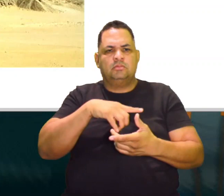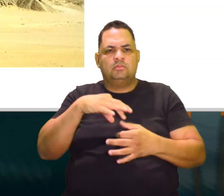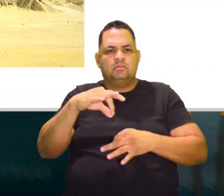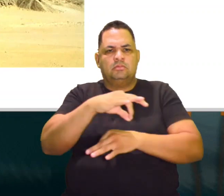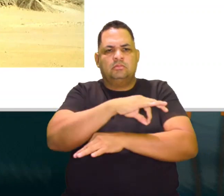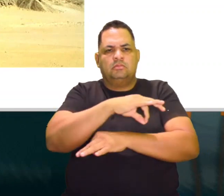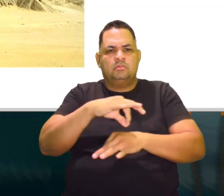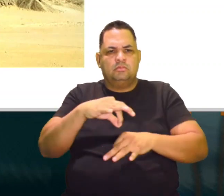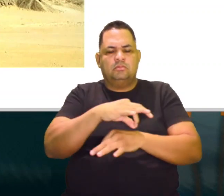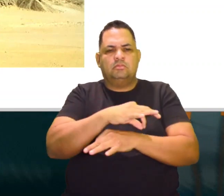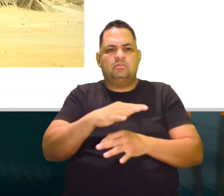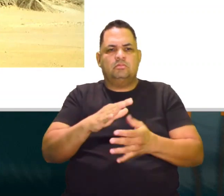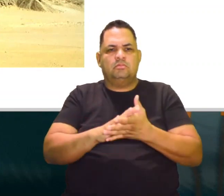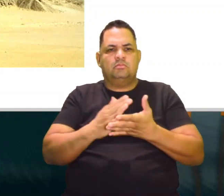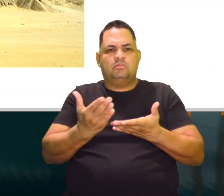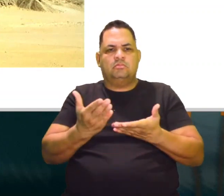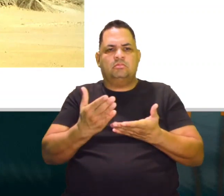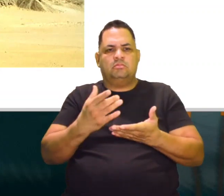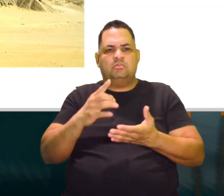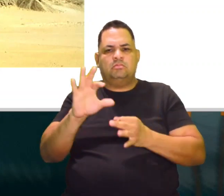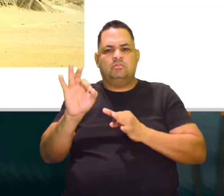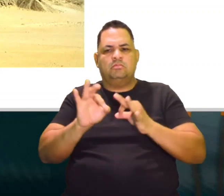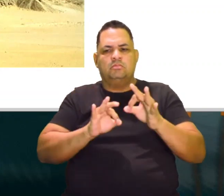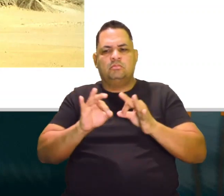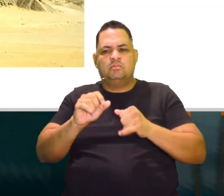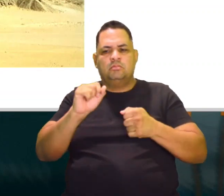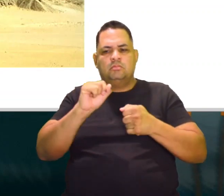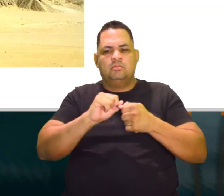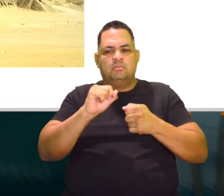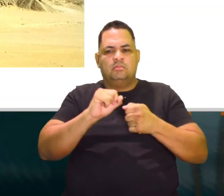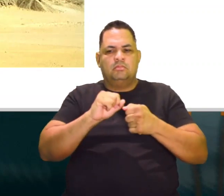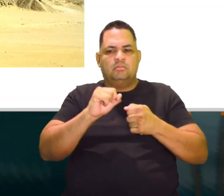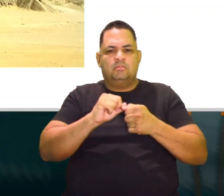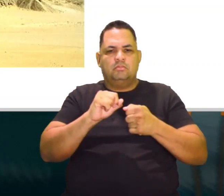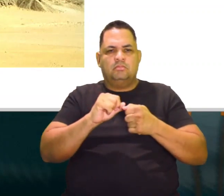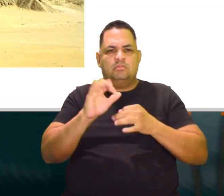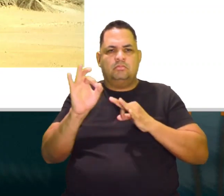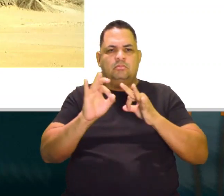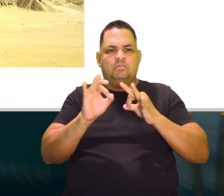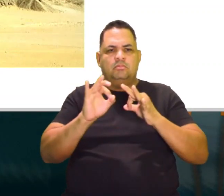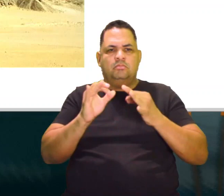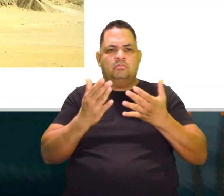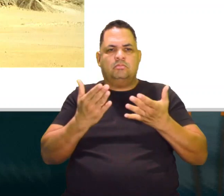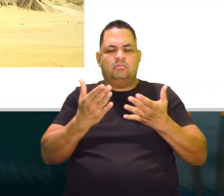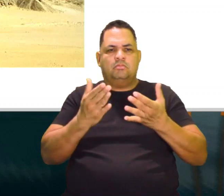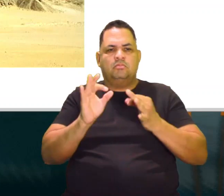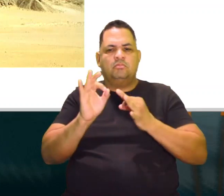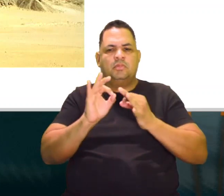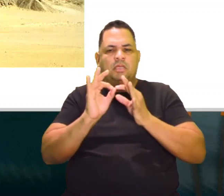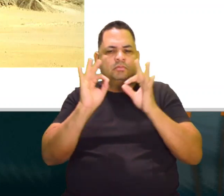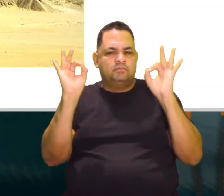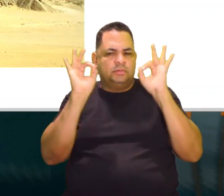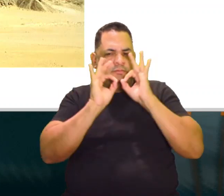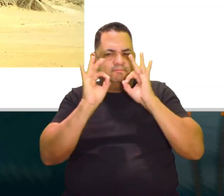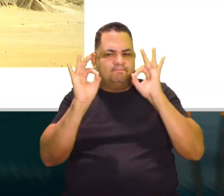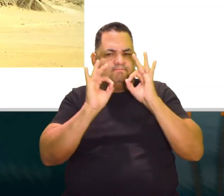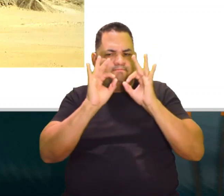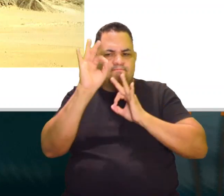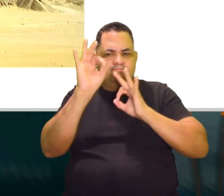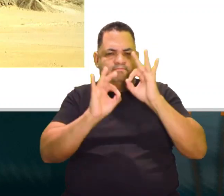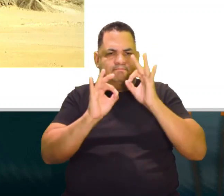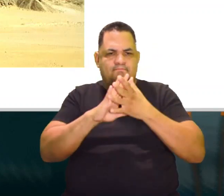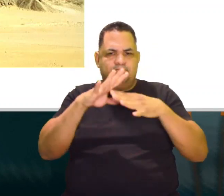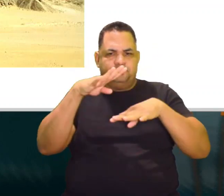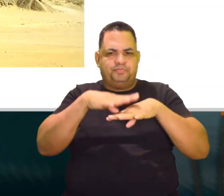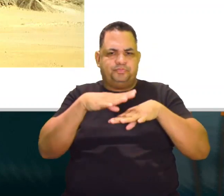período em que eles conseguiram fazer essas medições de forma tão perfeita, né, que nós podemos